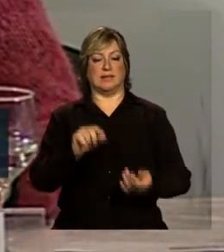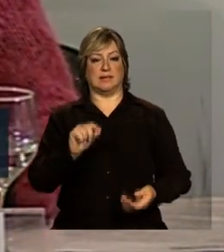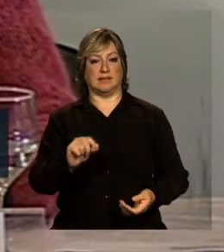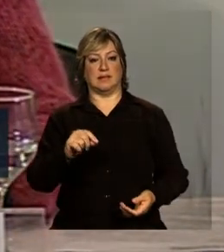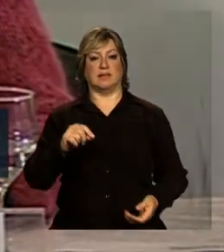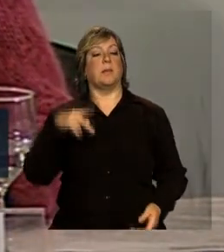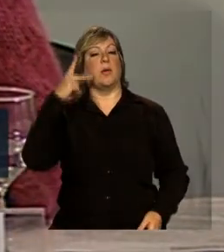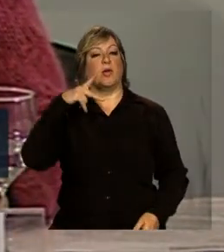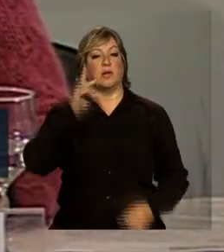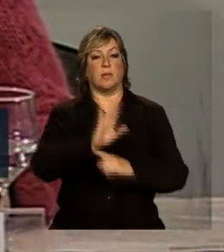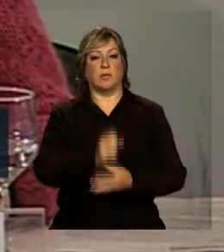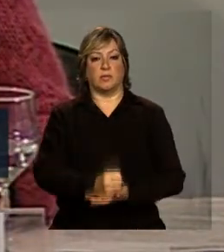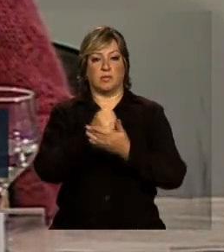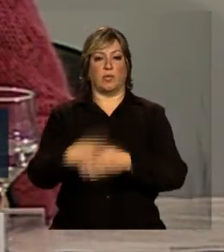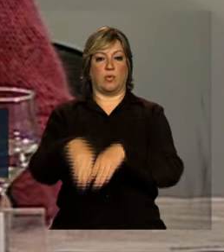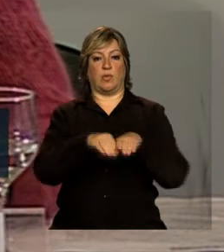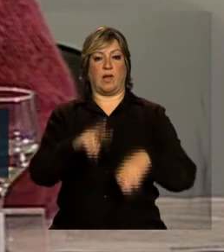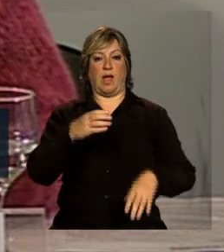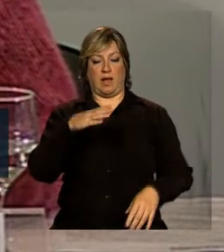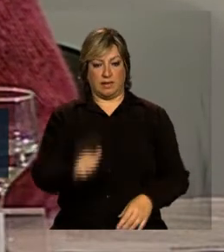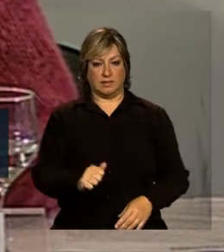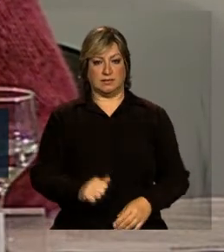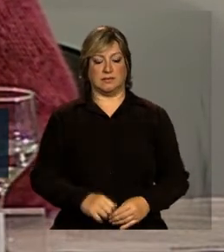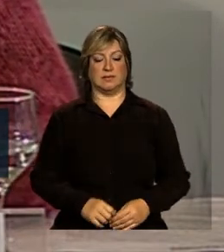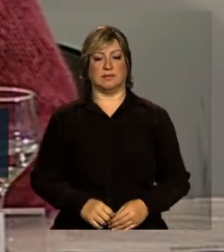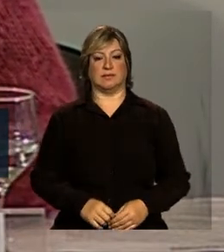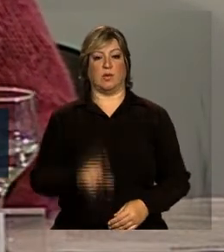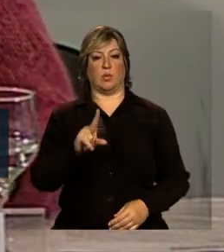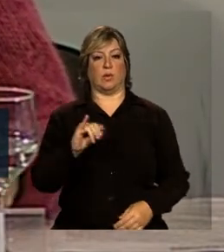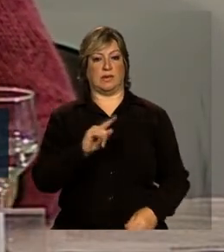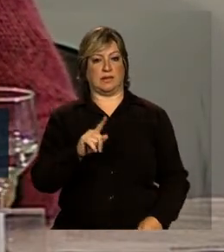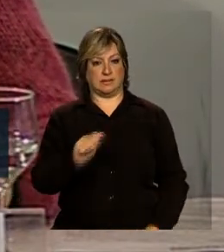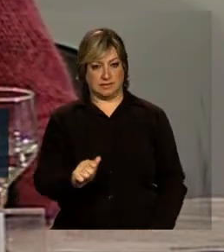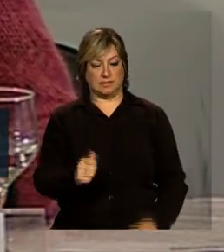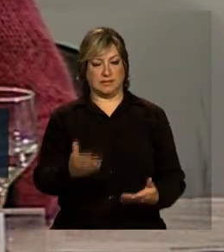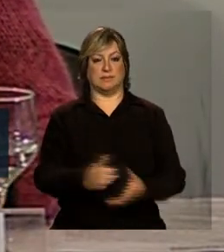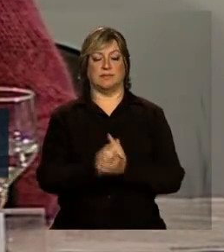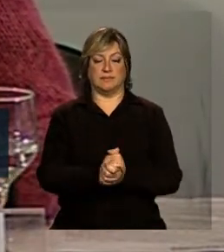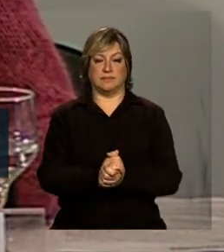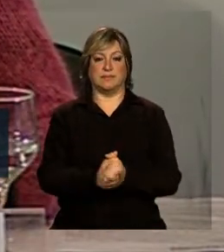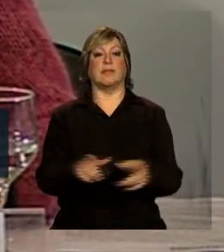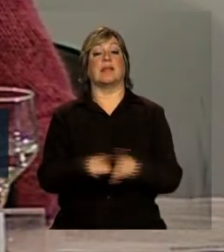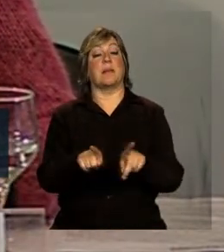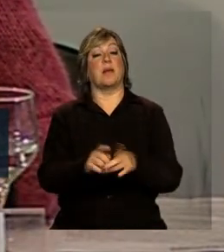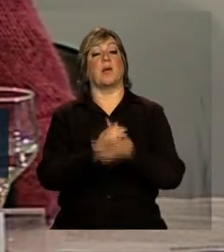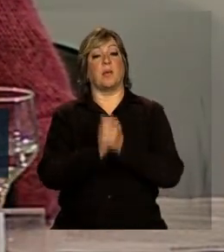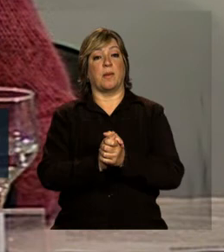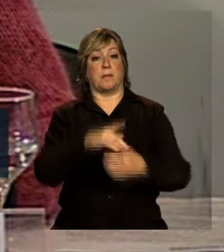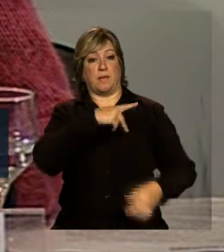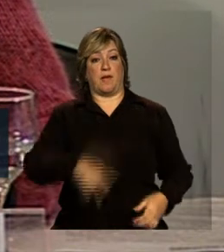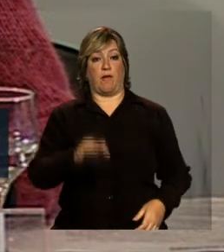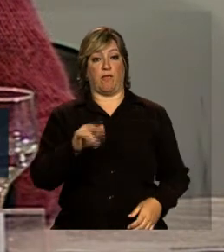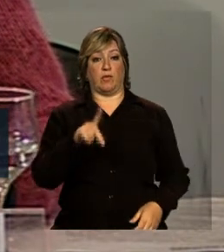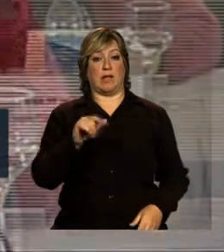de Políticas de Promoção e Igualdade Racial, Luísa Bairros. Cumprimento o presidente da